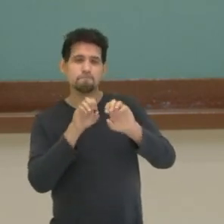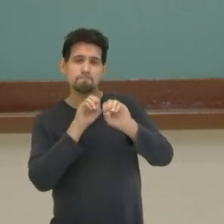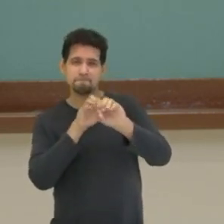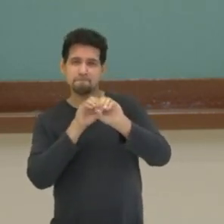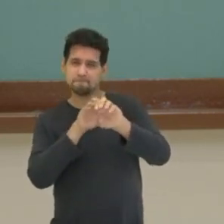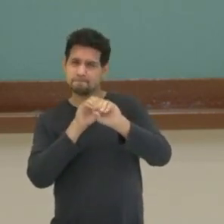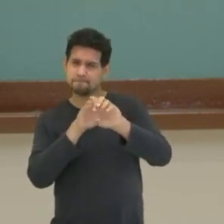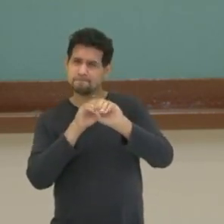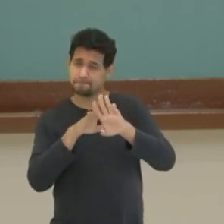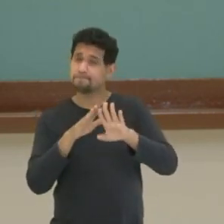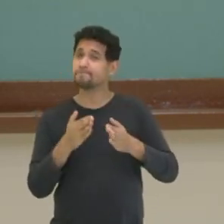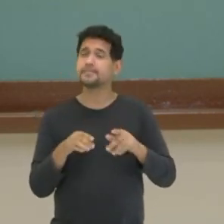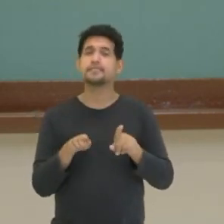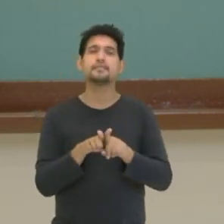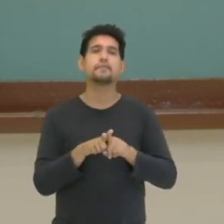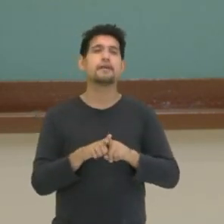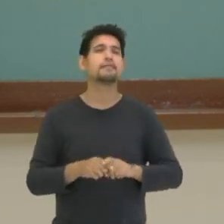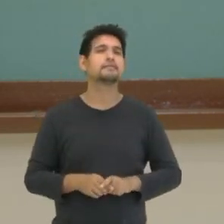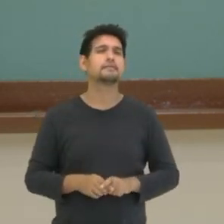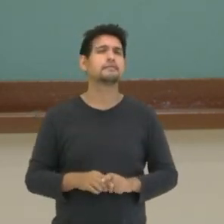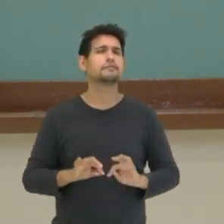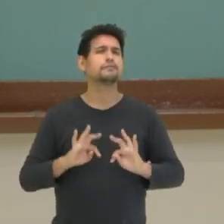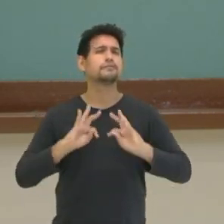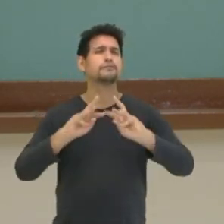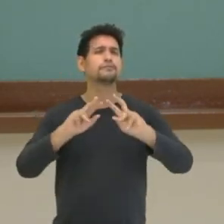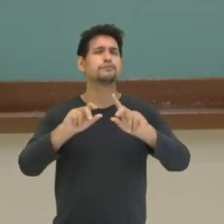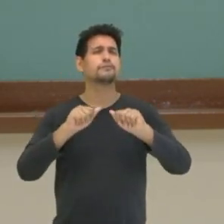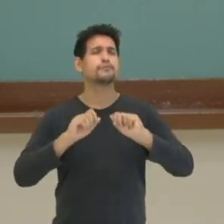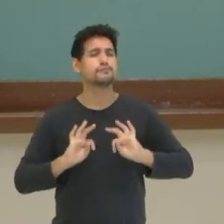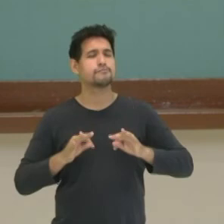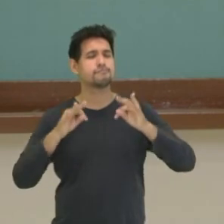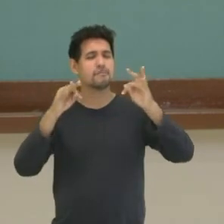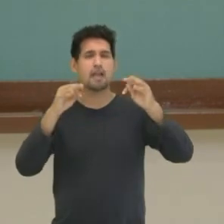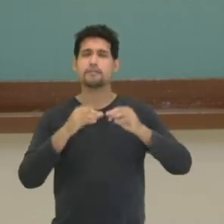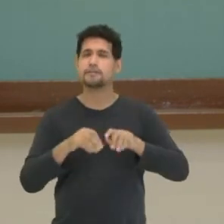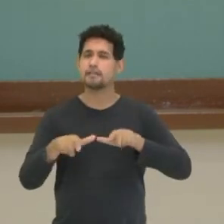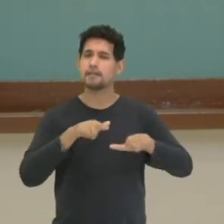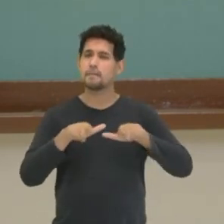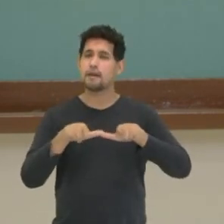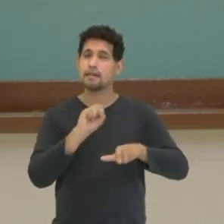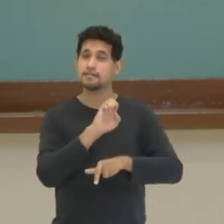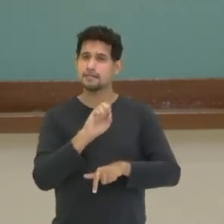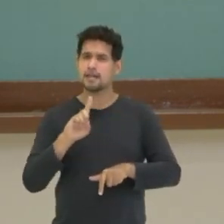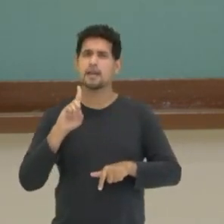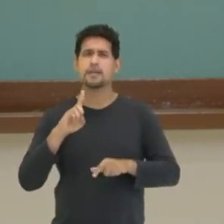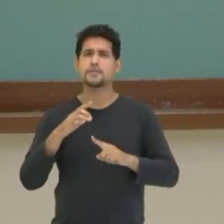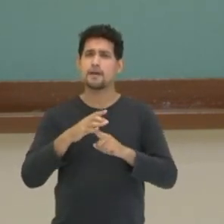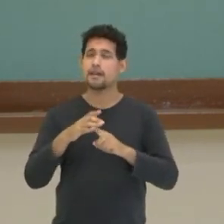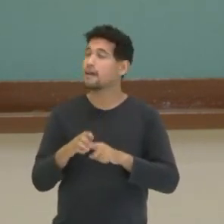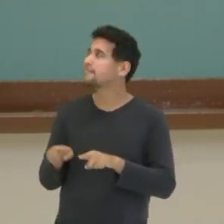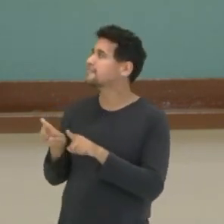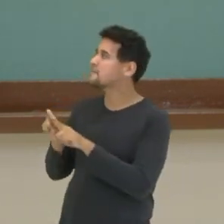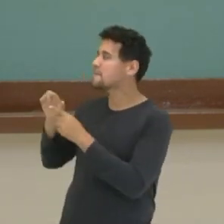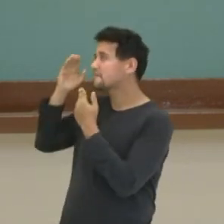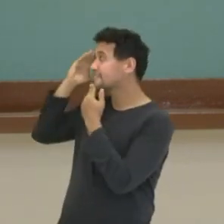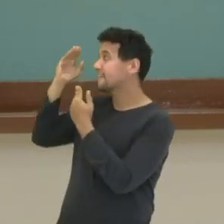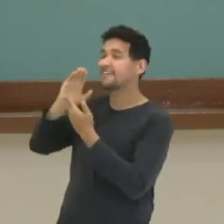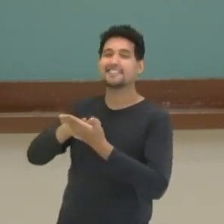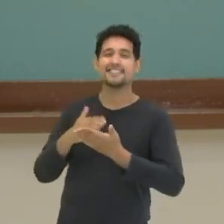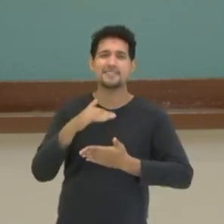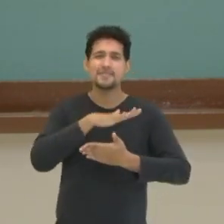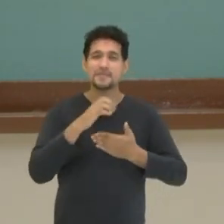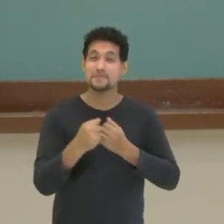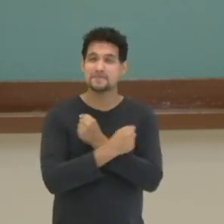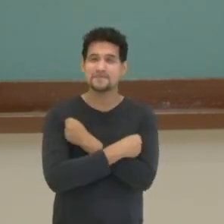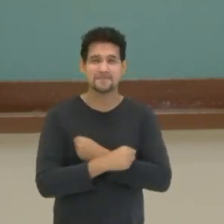nosso trabalho, a todos os técnicos da CE de Paraná, o excelentíssimo Kelvin, um grande